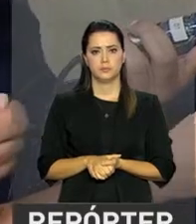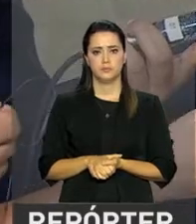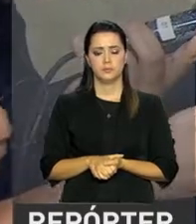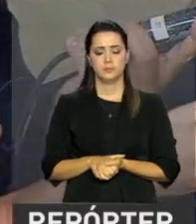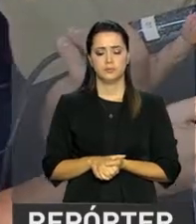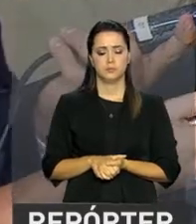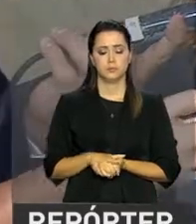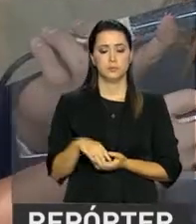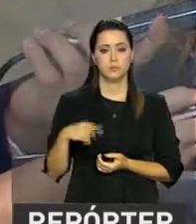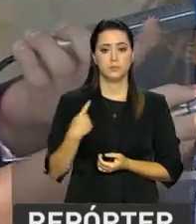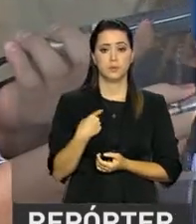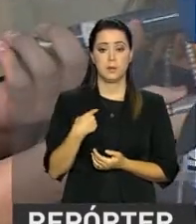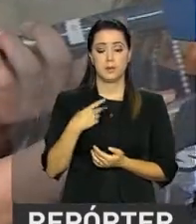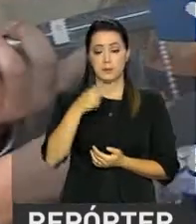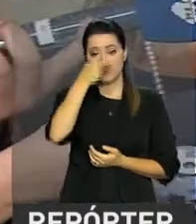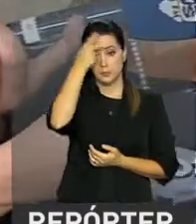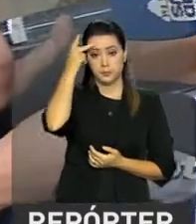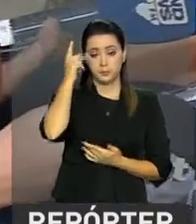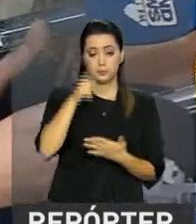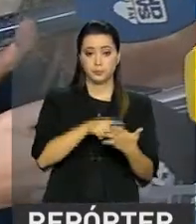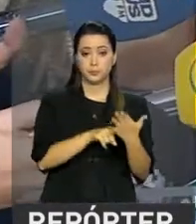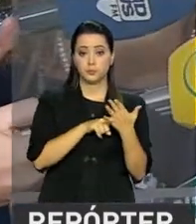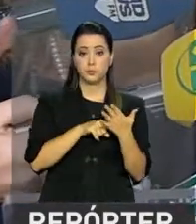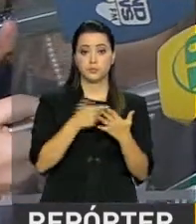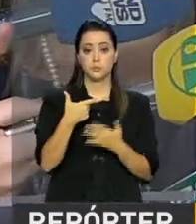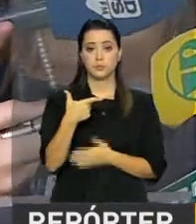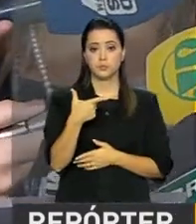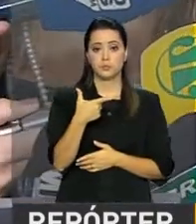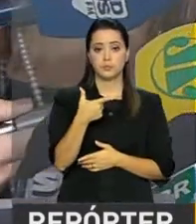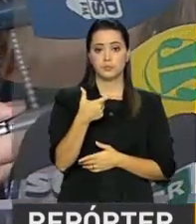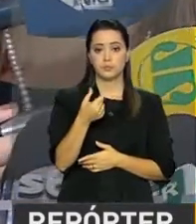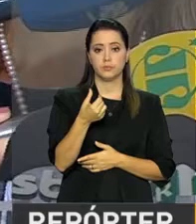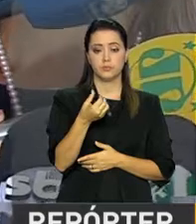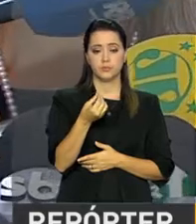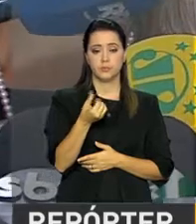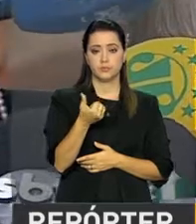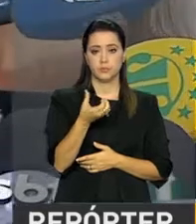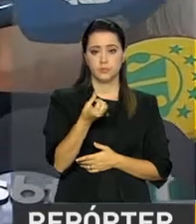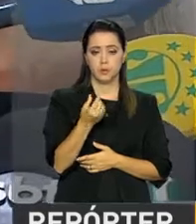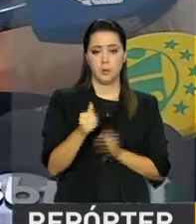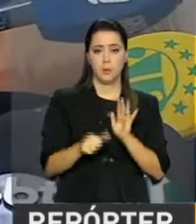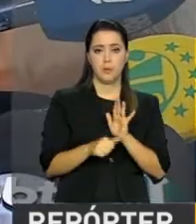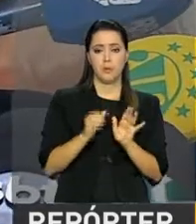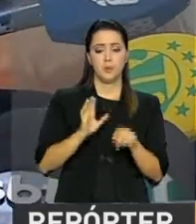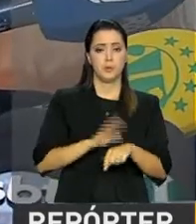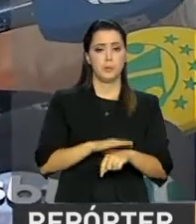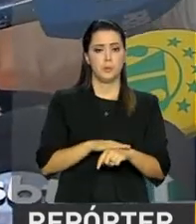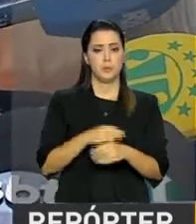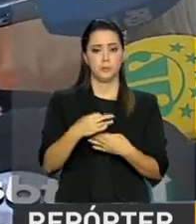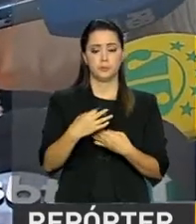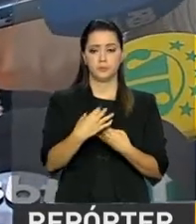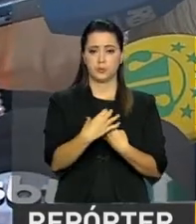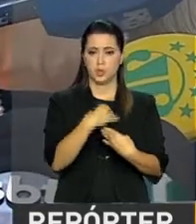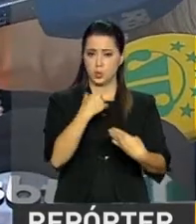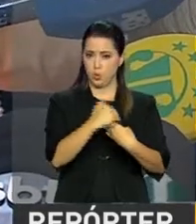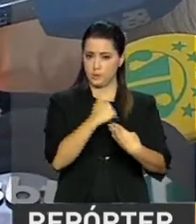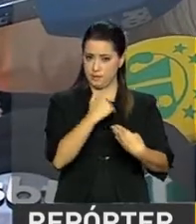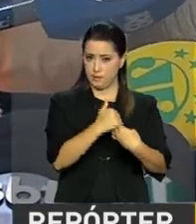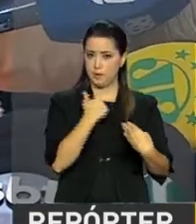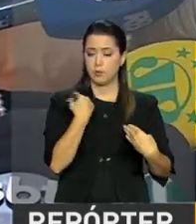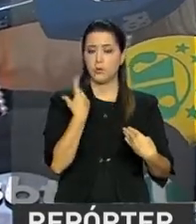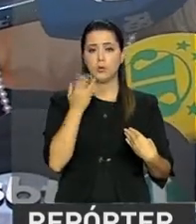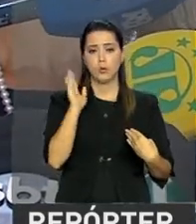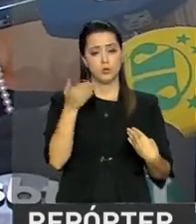As sugestões que nos foram apresentadas em 2016, o chamado primeiro ciclo de sugestões, nós conseguimos